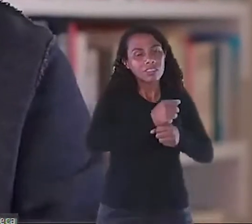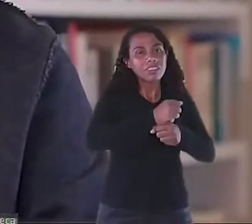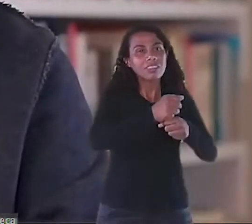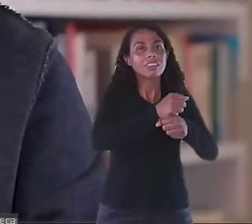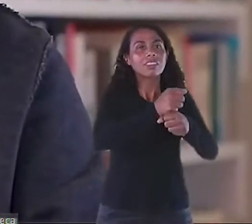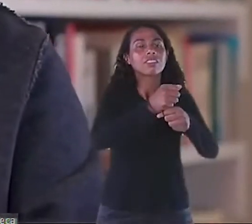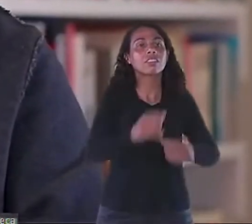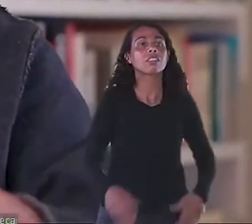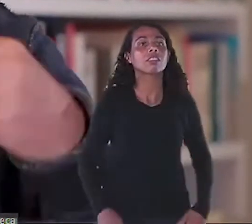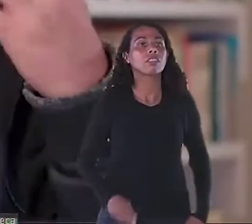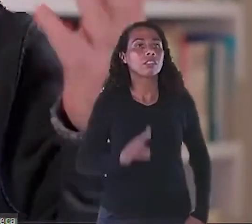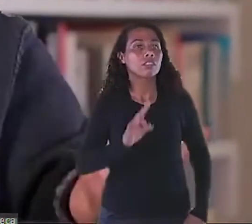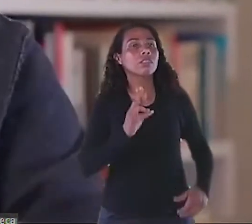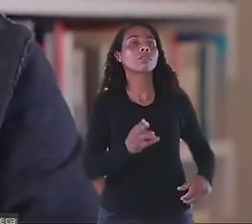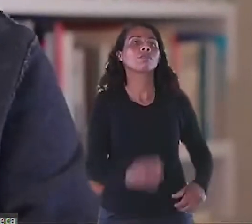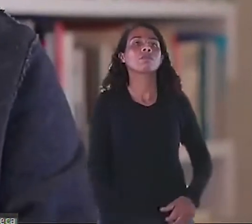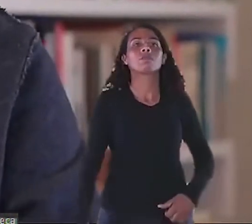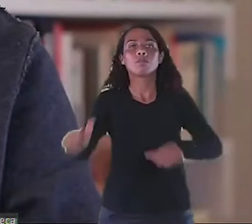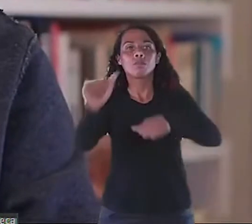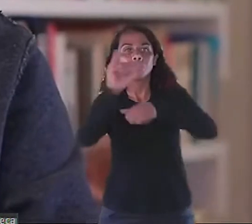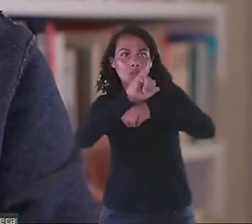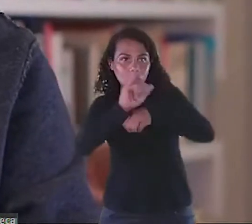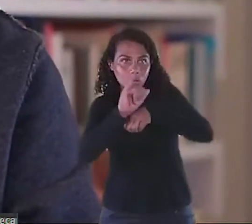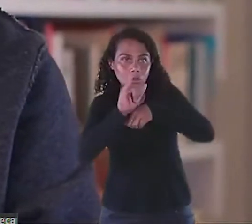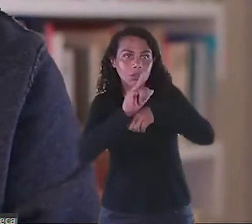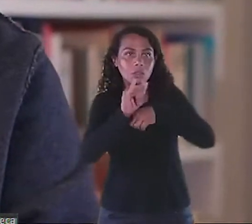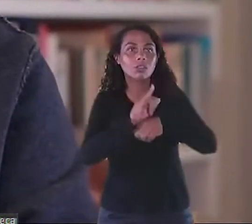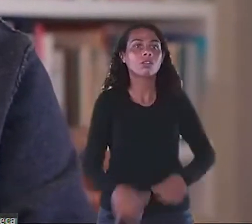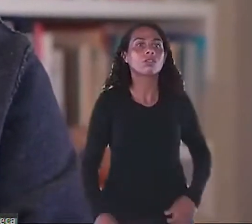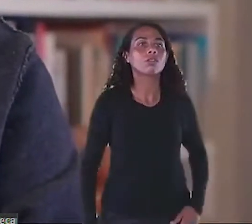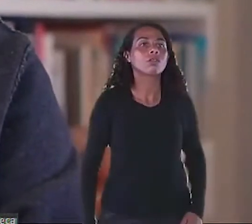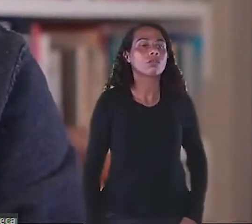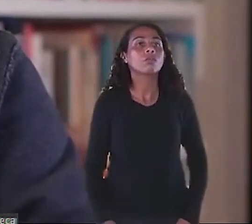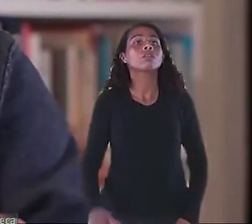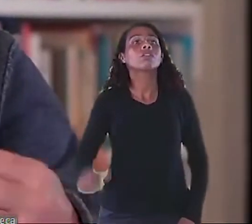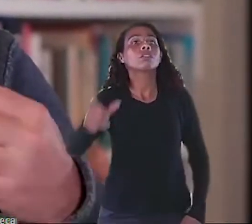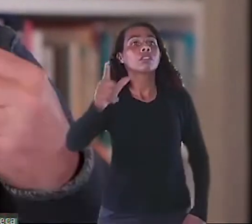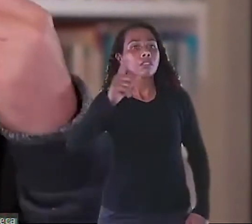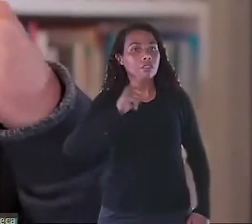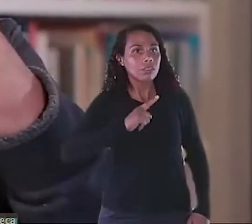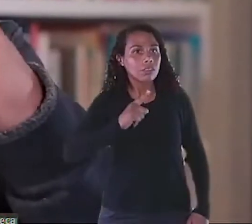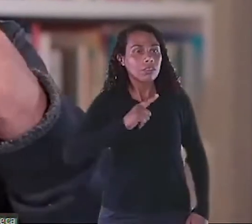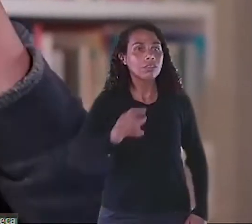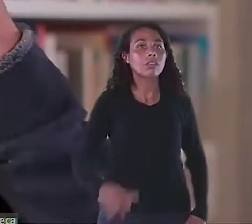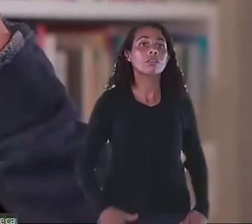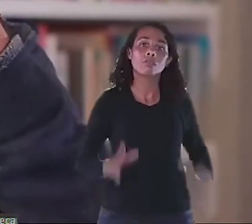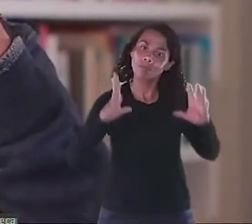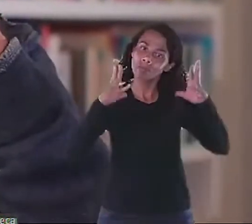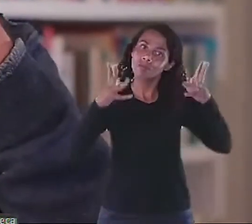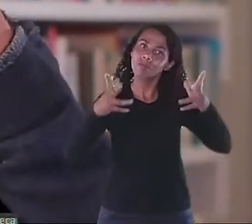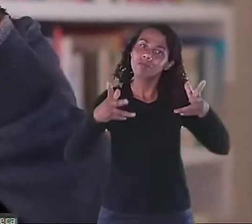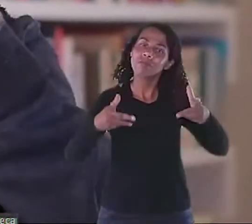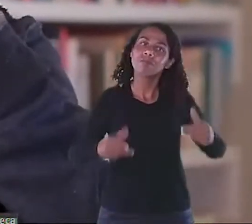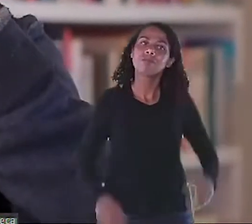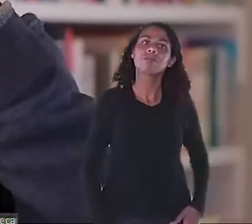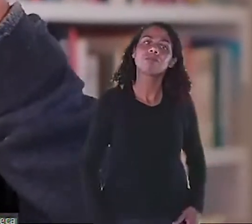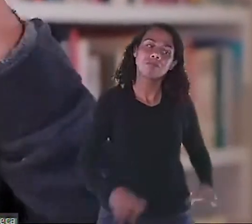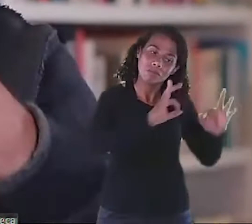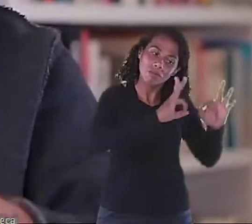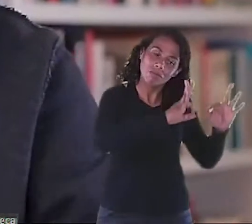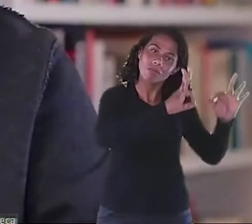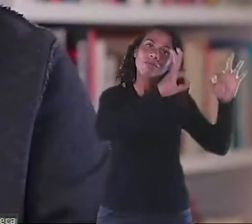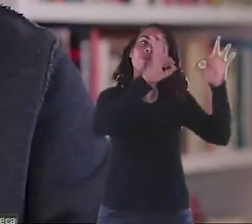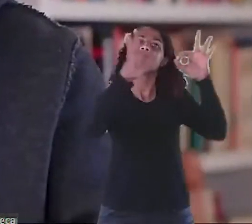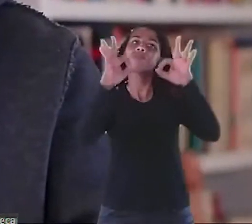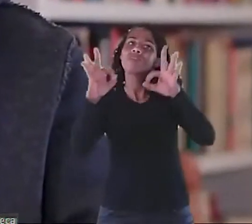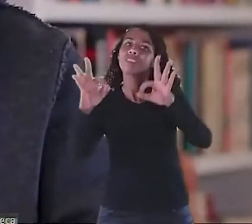letra A no peito. Ele está sentado em frente a uma grande estante com diversos livros. Tem nesse espaço que vocês estão aí ouvindo a